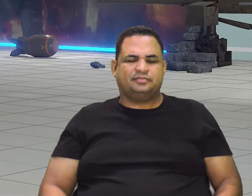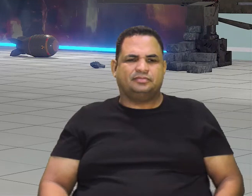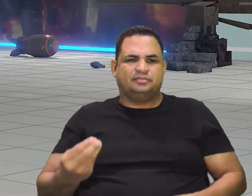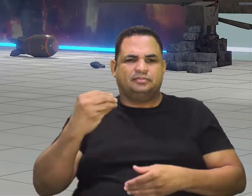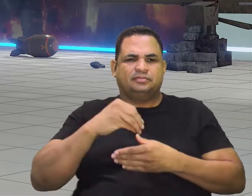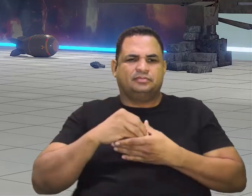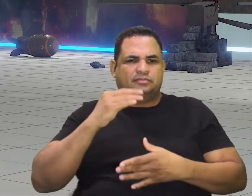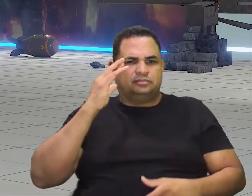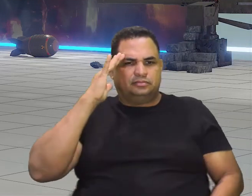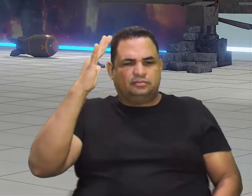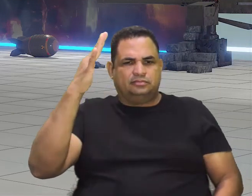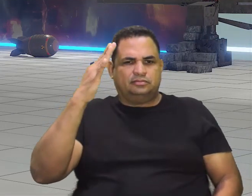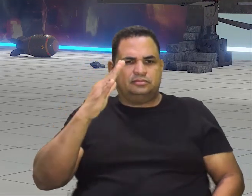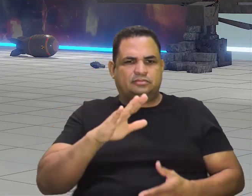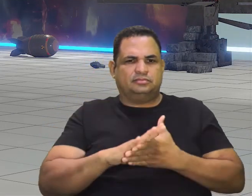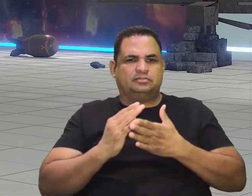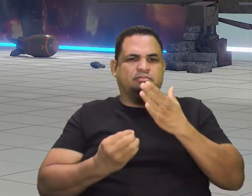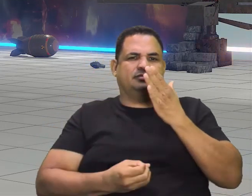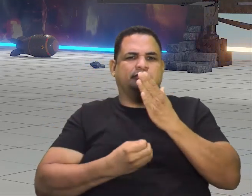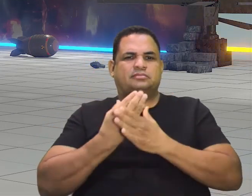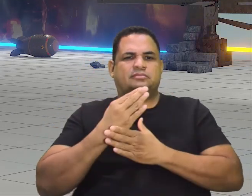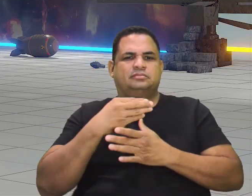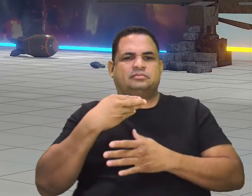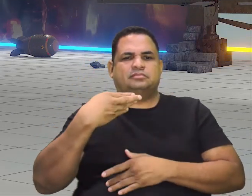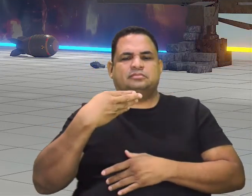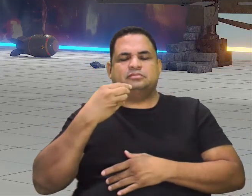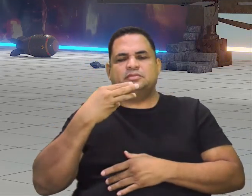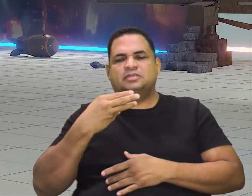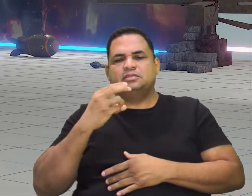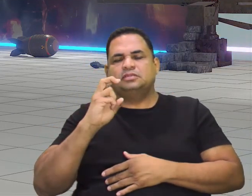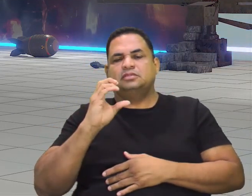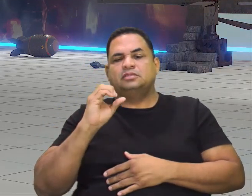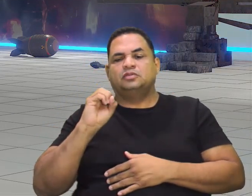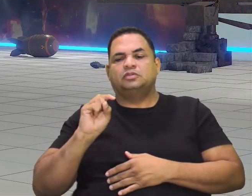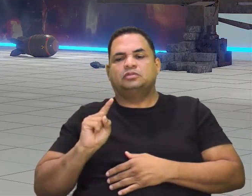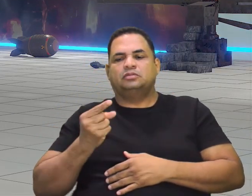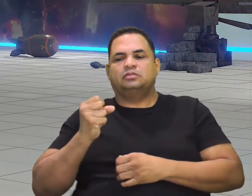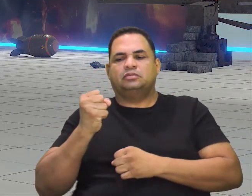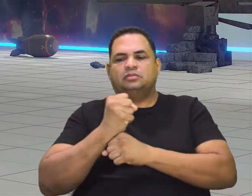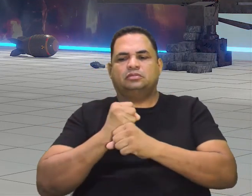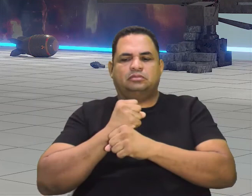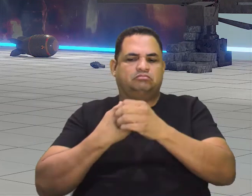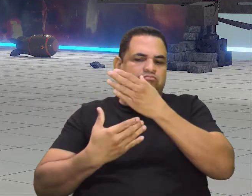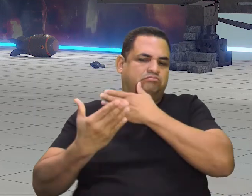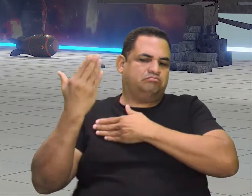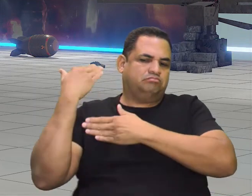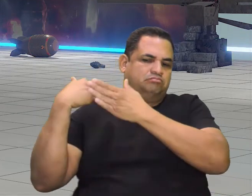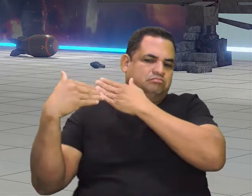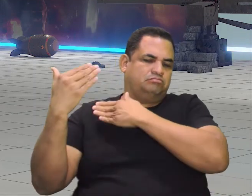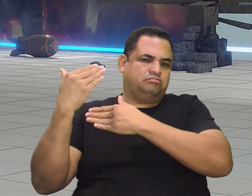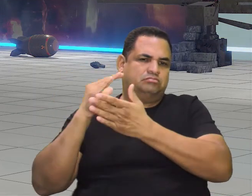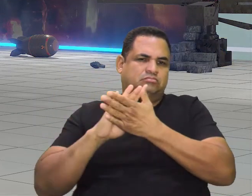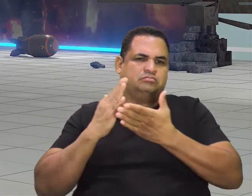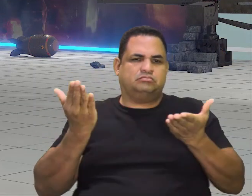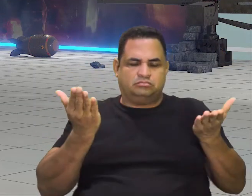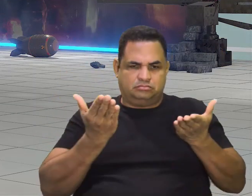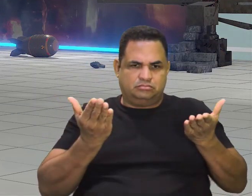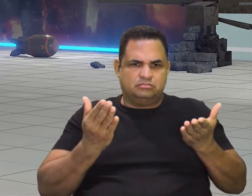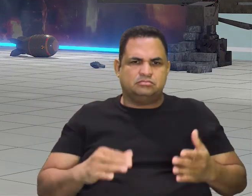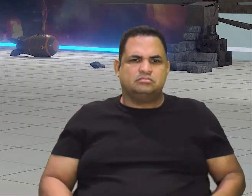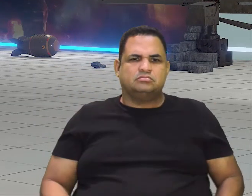dentro da teoria criacionista, apareceu em torno de 350 mil anos atrás. E fica para